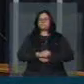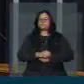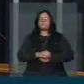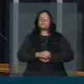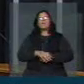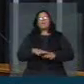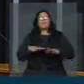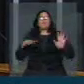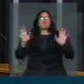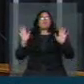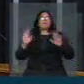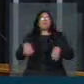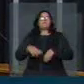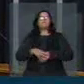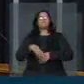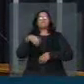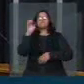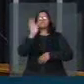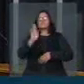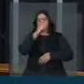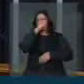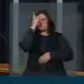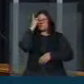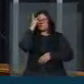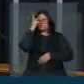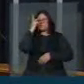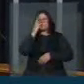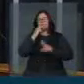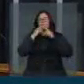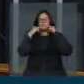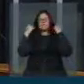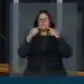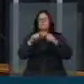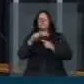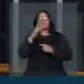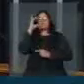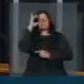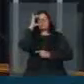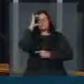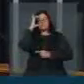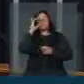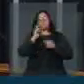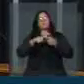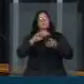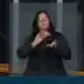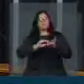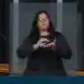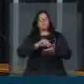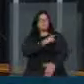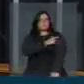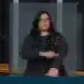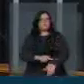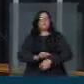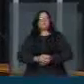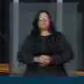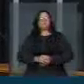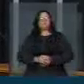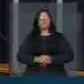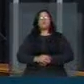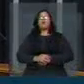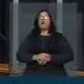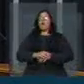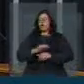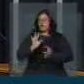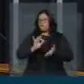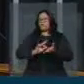brasileiro vai ou a Dilma porque o brasileiro é sem educação. Aí o camarada completa. É sem educação, é sem